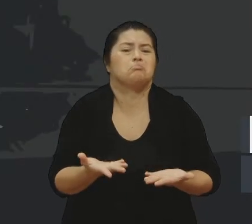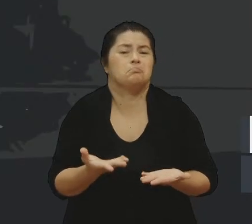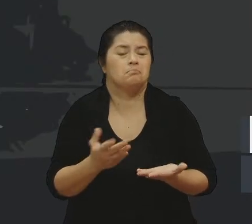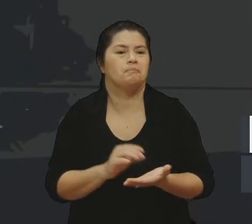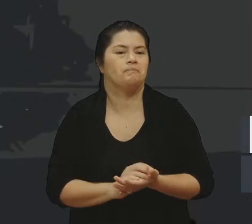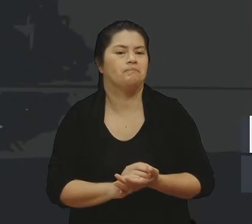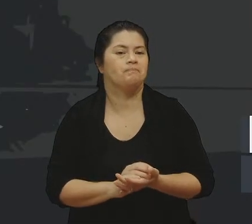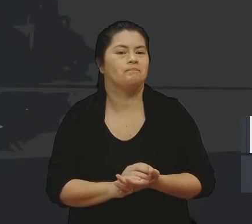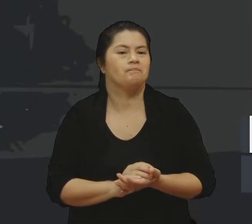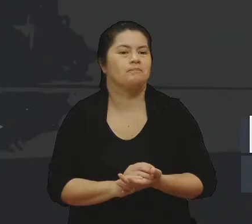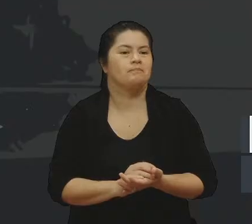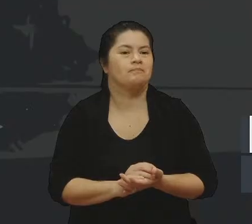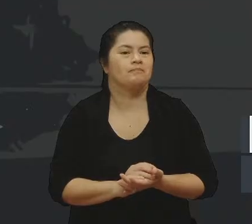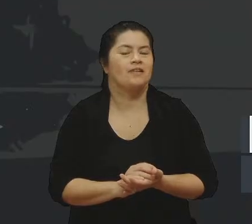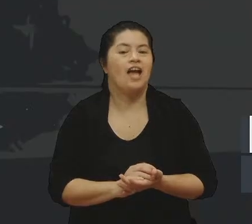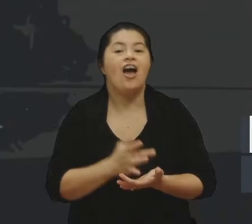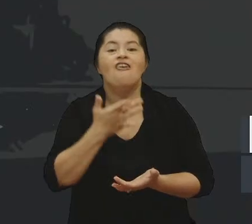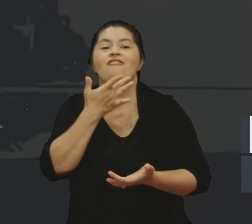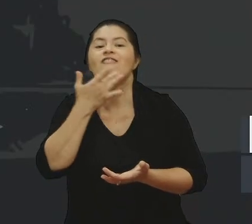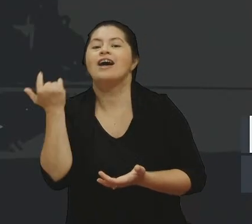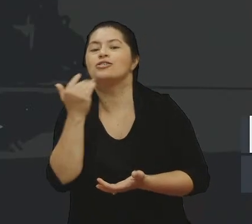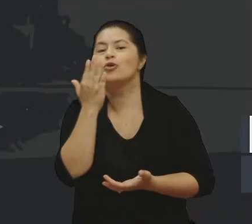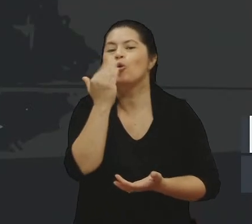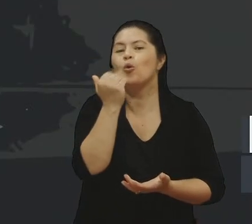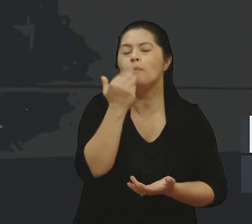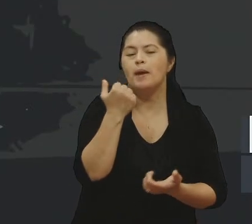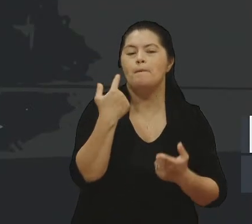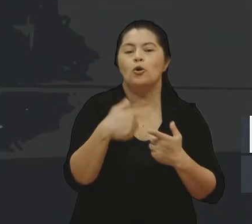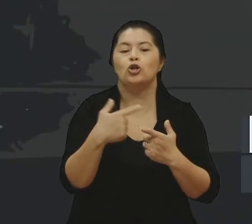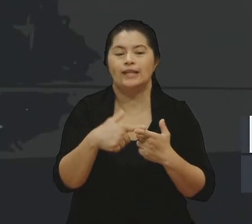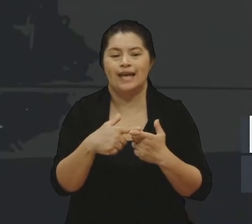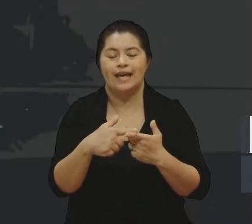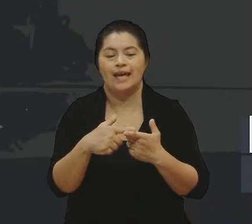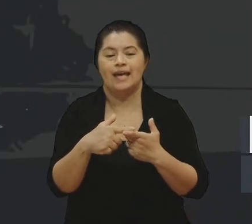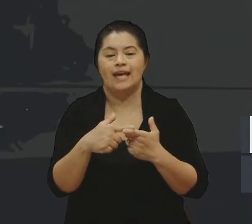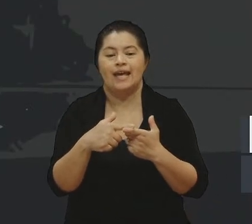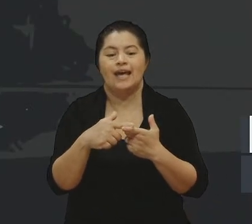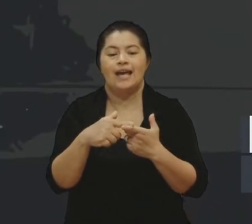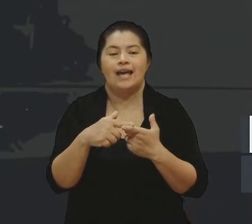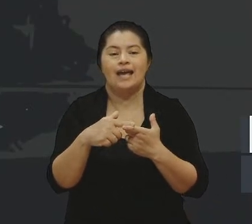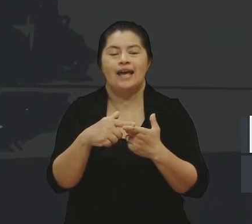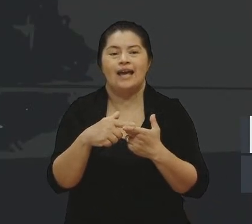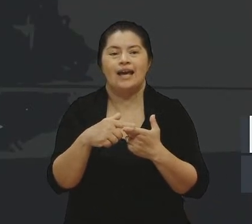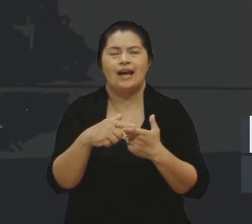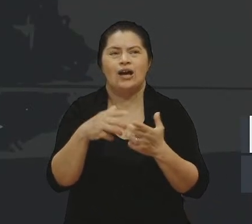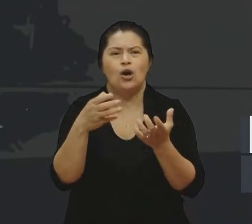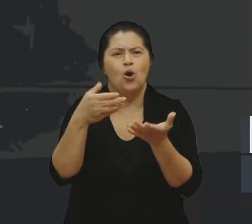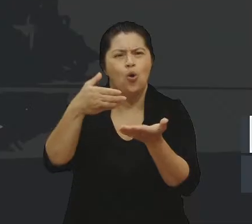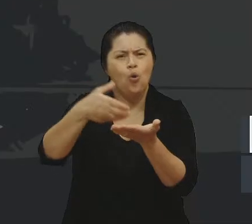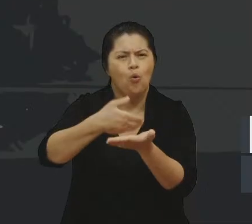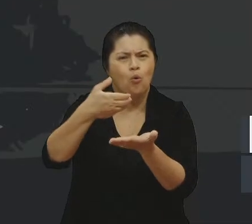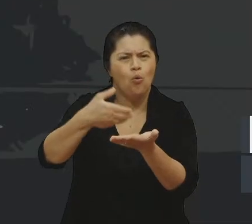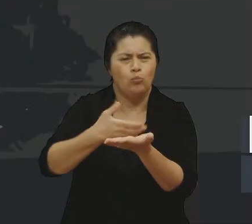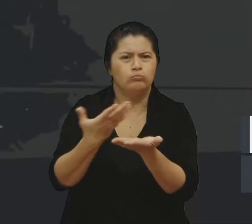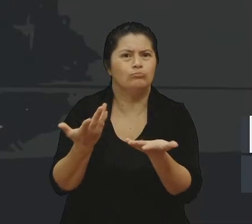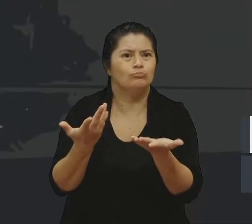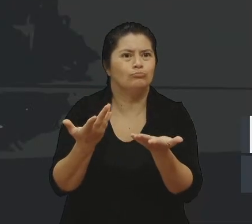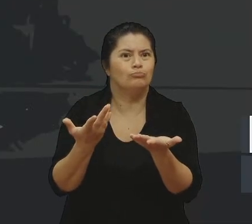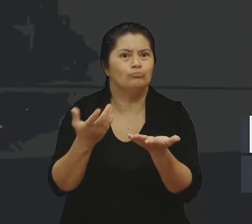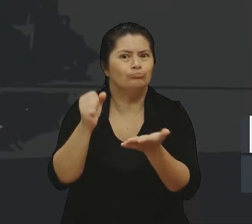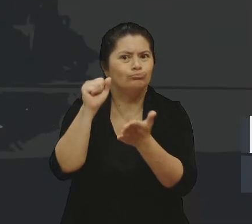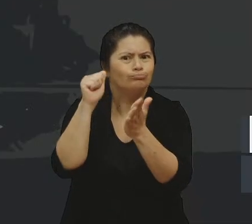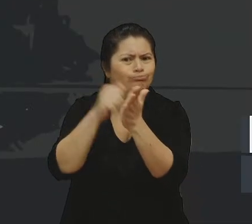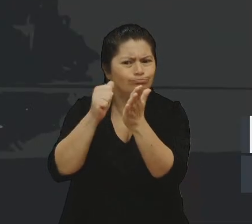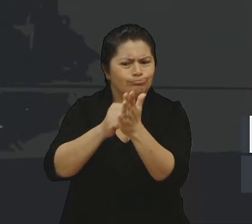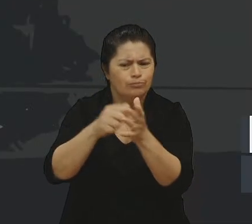E outra, ele é fácil de comer, porque coco também é fruto. Mas é fácil comer um coco? Não, uma fruta dura, você tem que